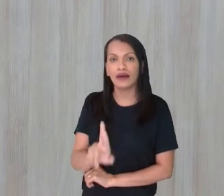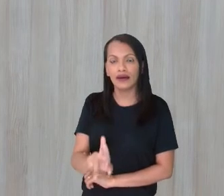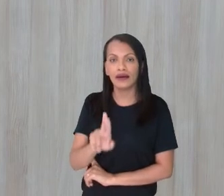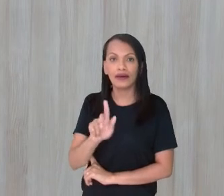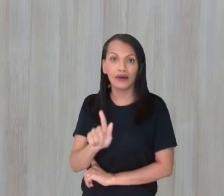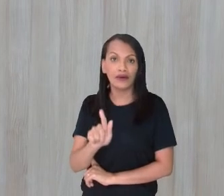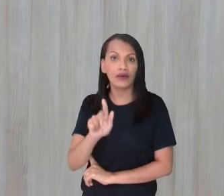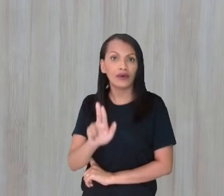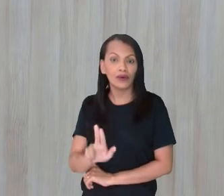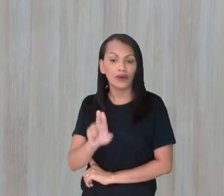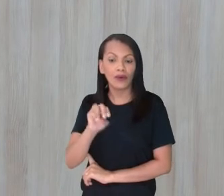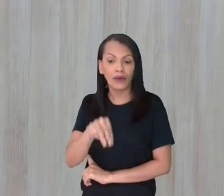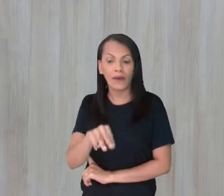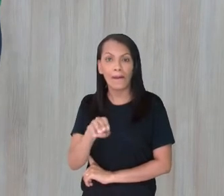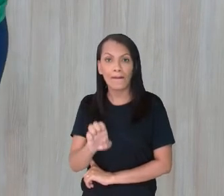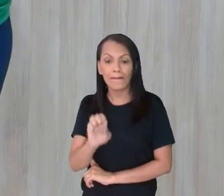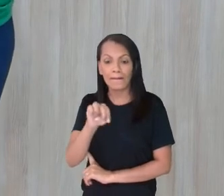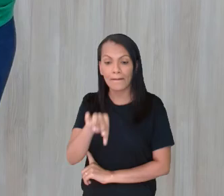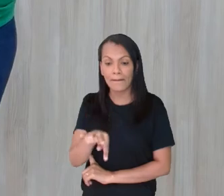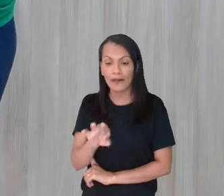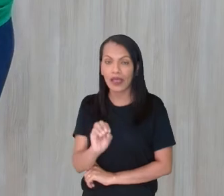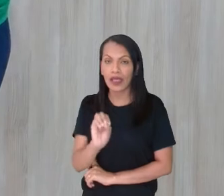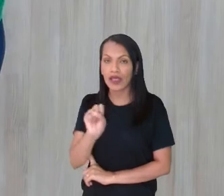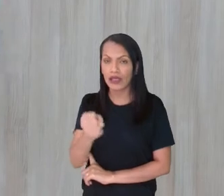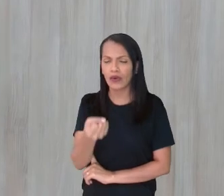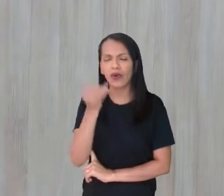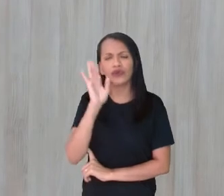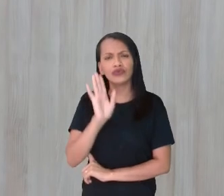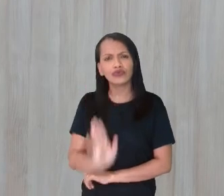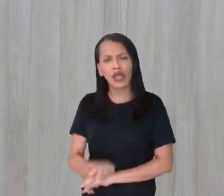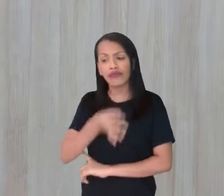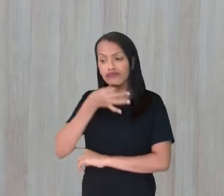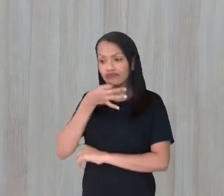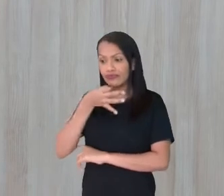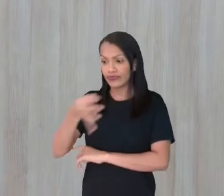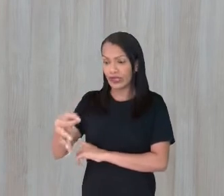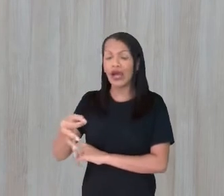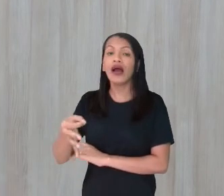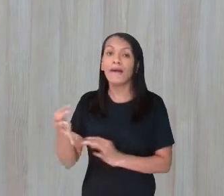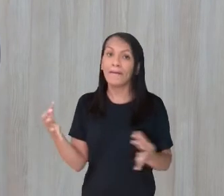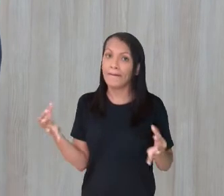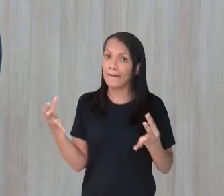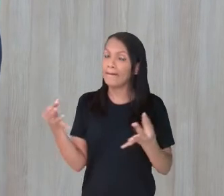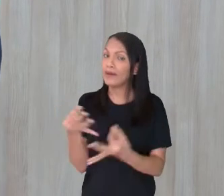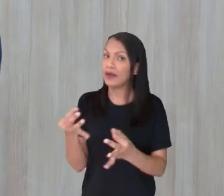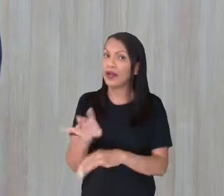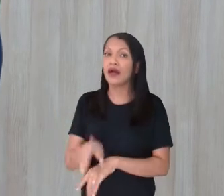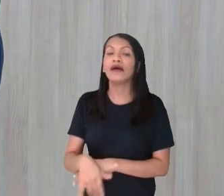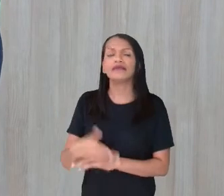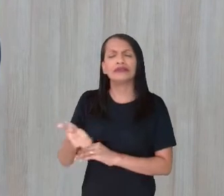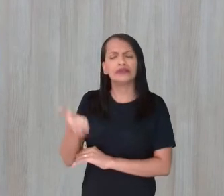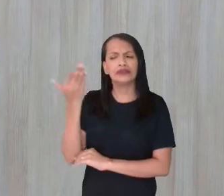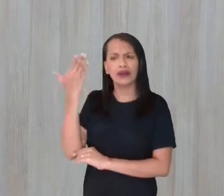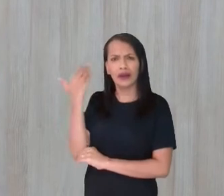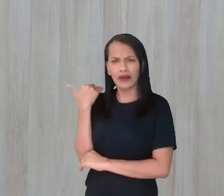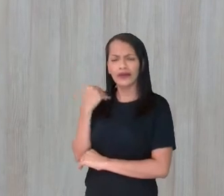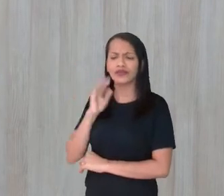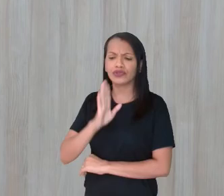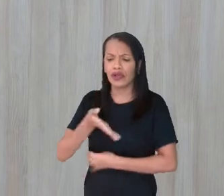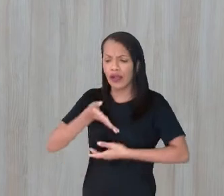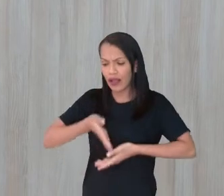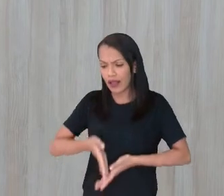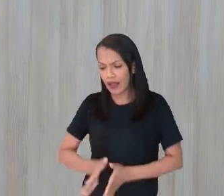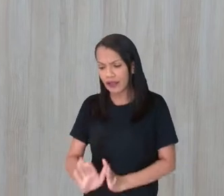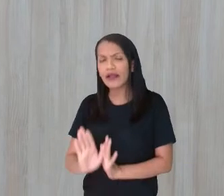já viu que nós somos seres argumentativos por excelência. Então, desde sempre, desde o seu